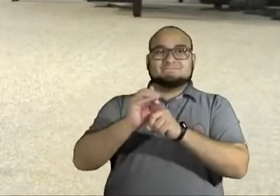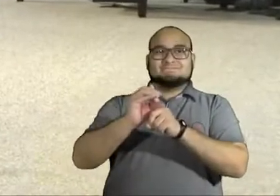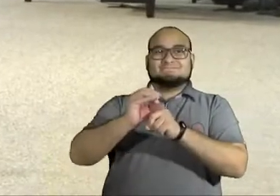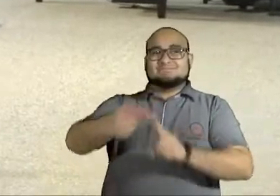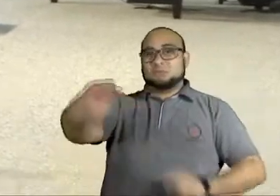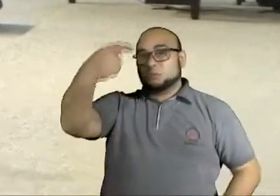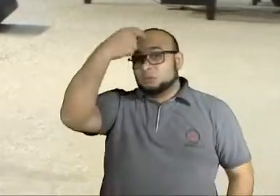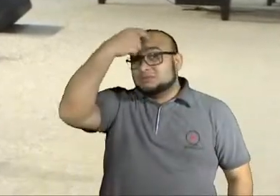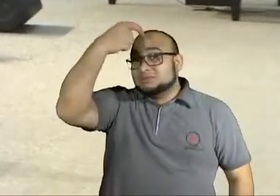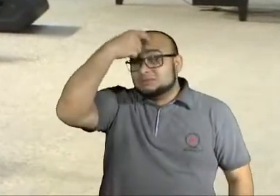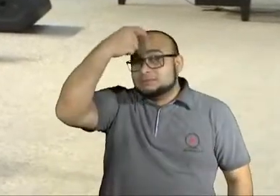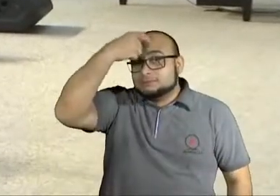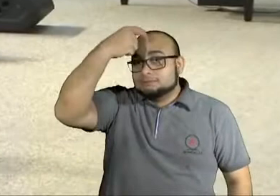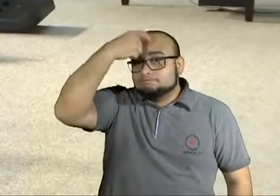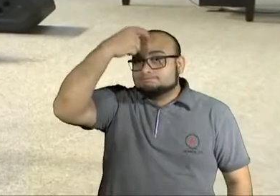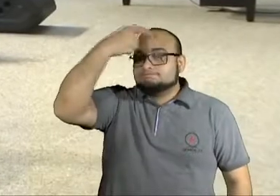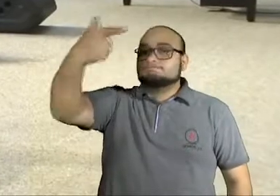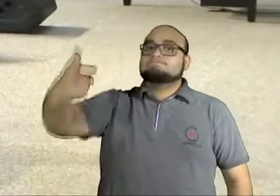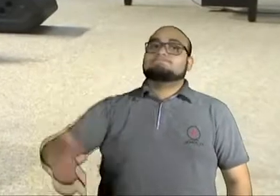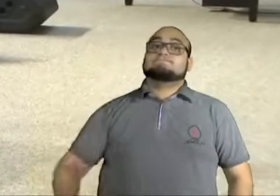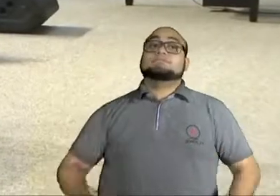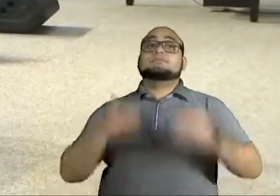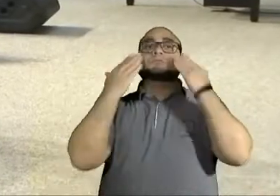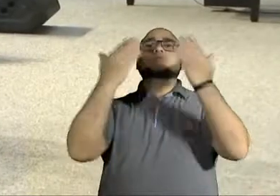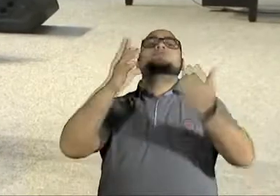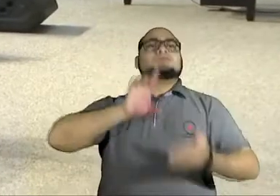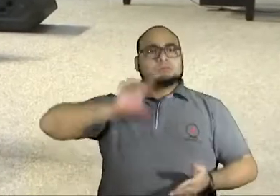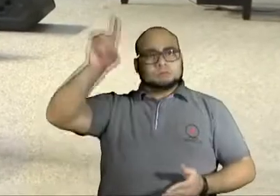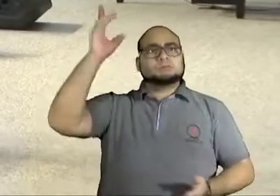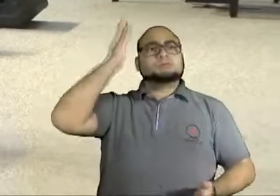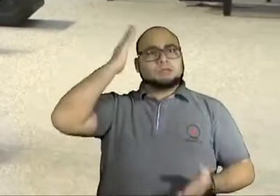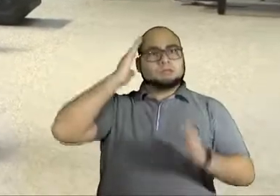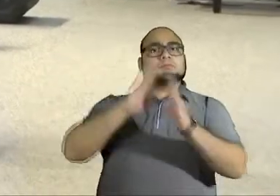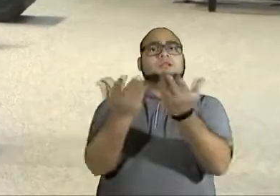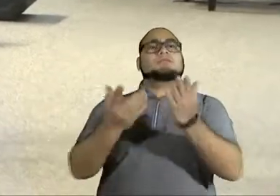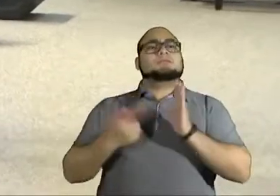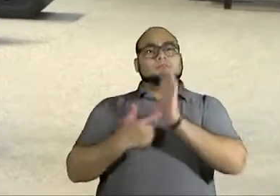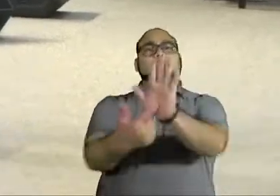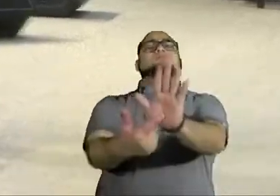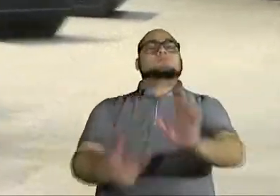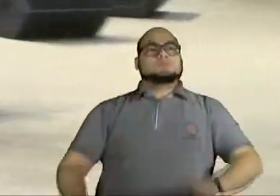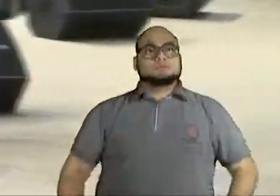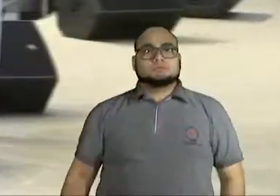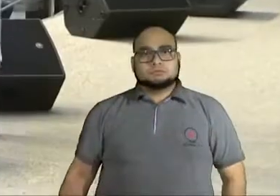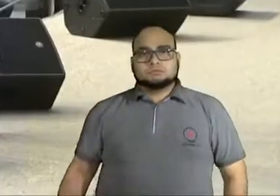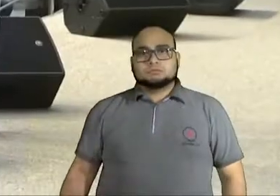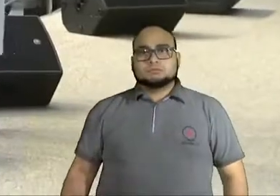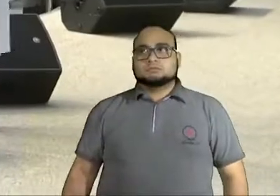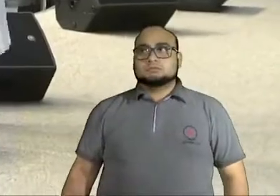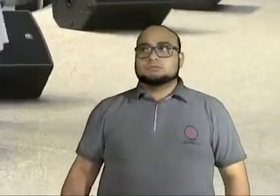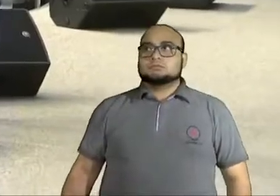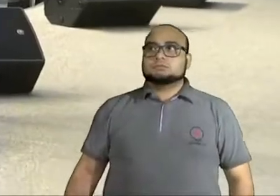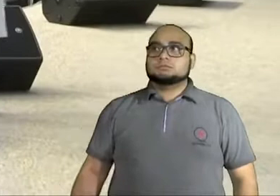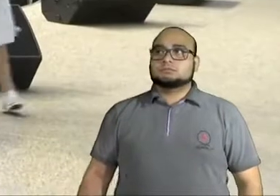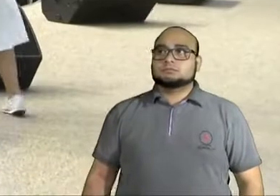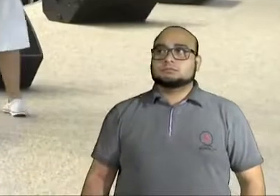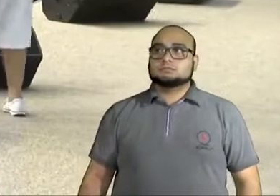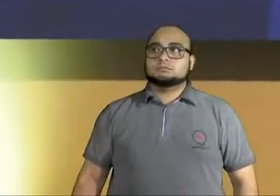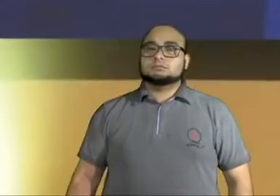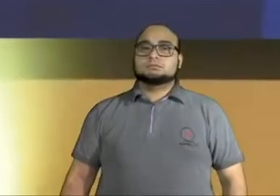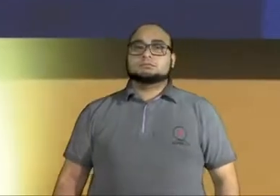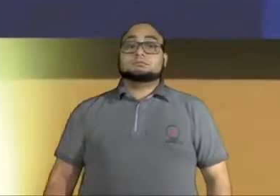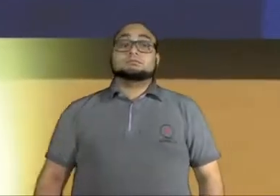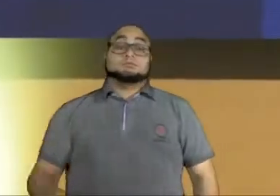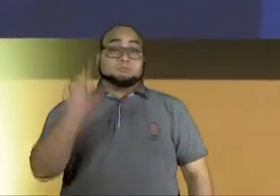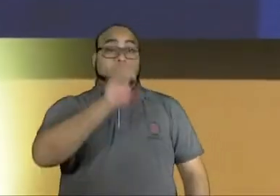aqui e coloca diante de Deus o que você sabe, o que a Bíblia diz. Camila, isso é afronta? Não. É entrar em juízo com Deus, é anunciar a sua palavra, é dizer, Deus, eu